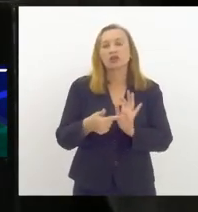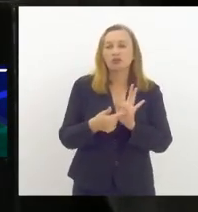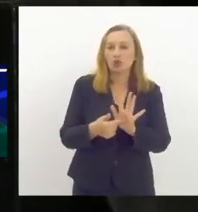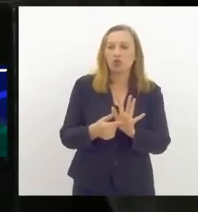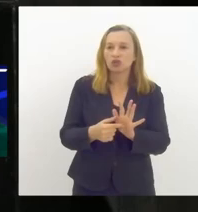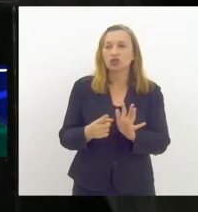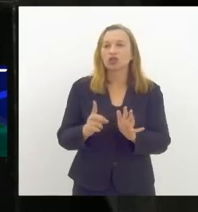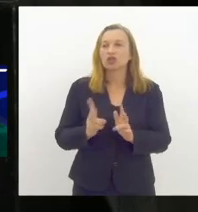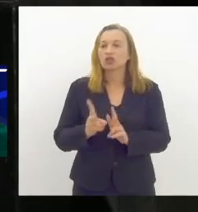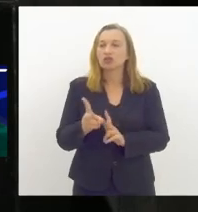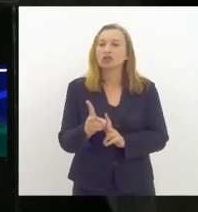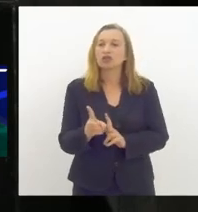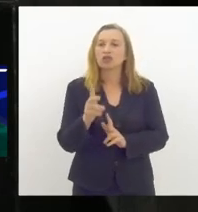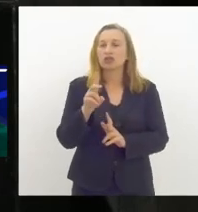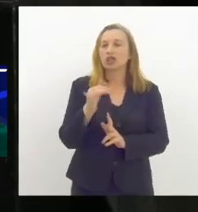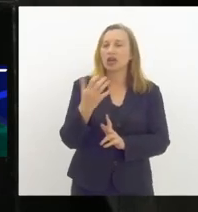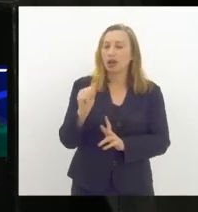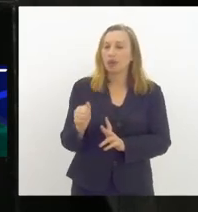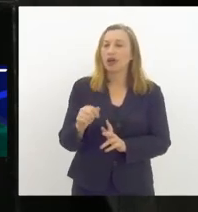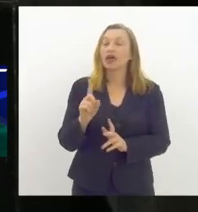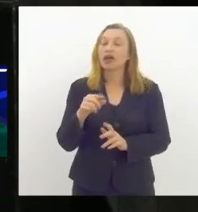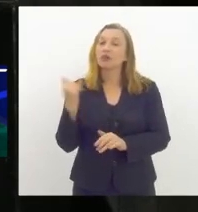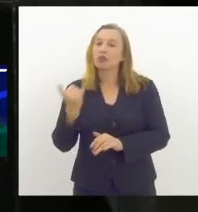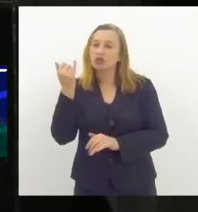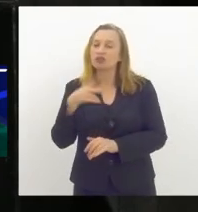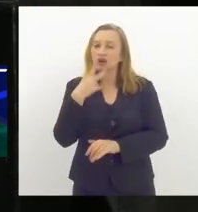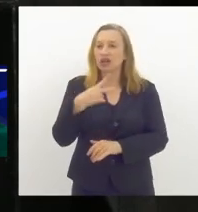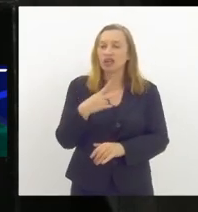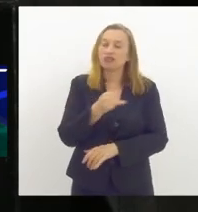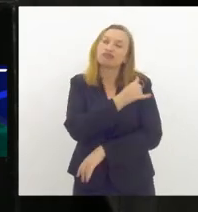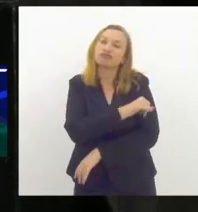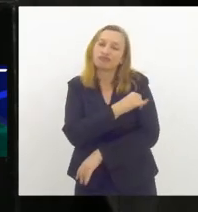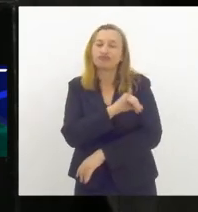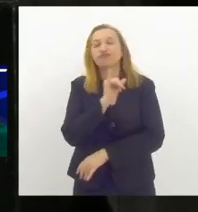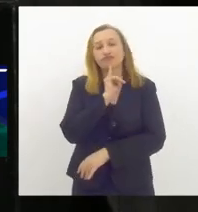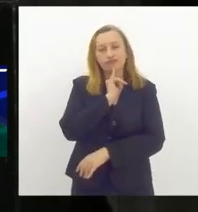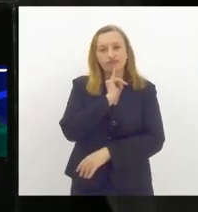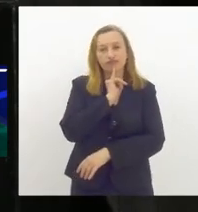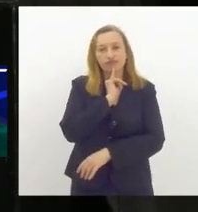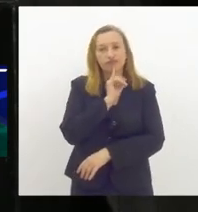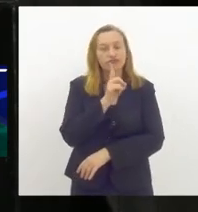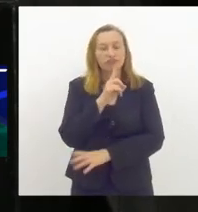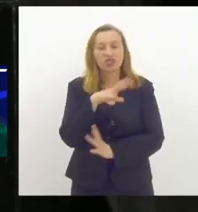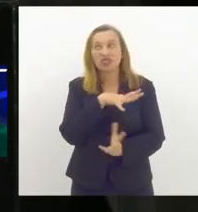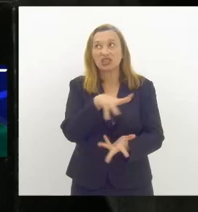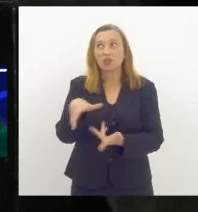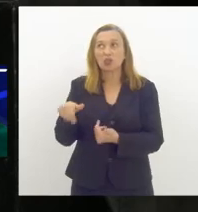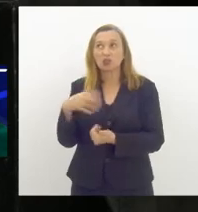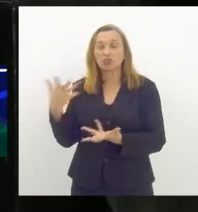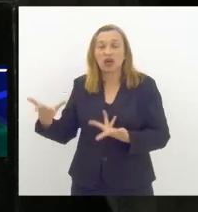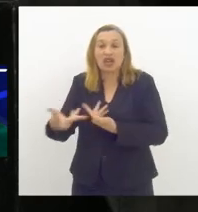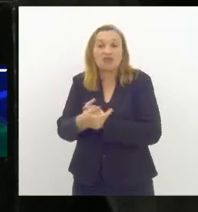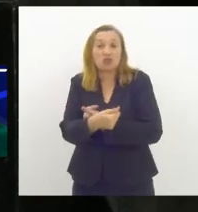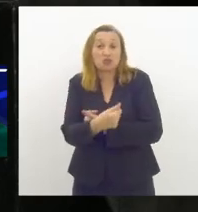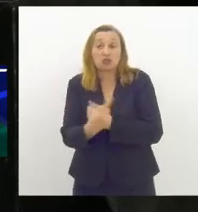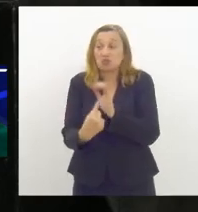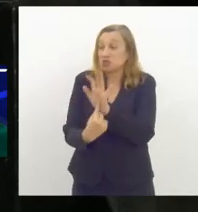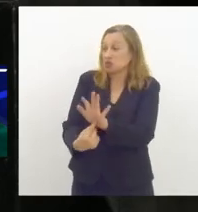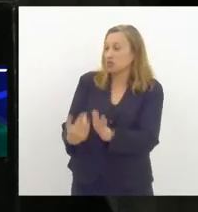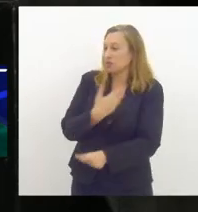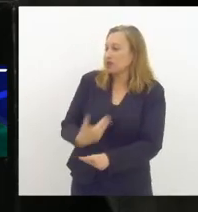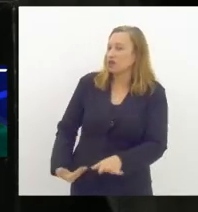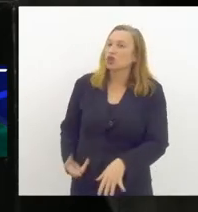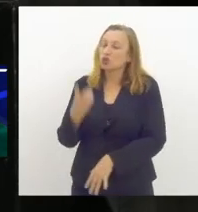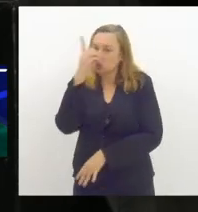aparecer na sequência da campanha mas é importante esclarecer que o Rio de Janeiro infelizmente não é esse mundo de Nárnia pintado pelo Governador